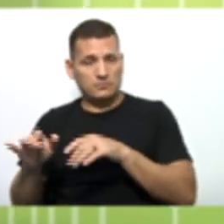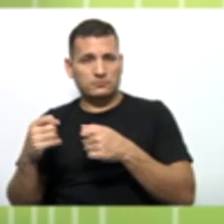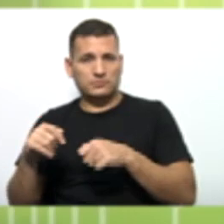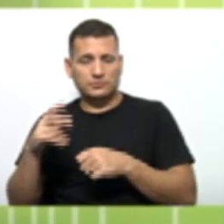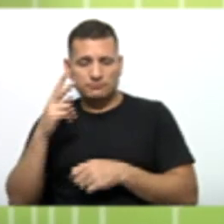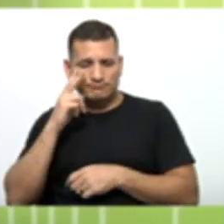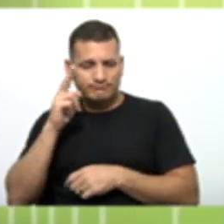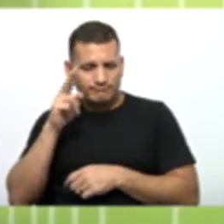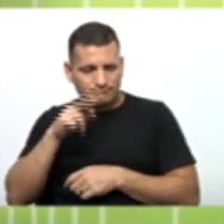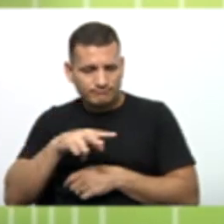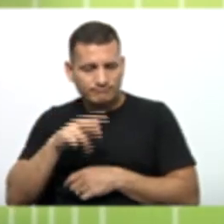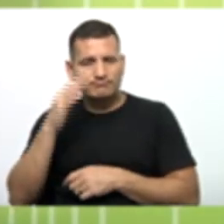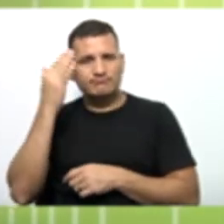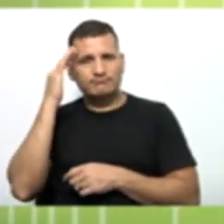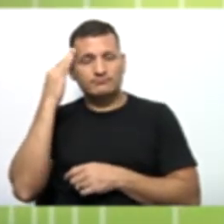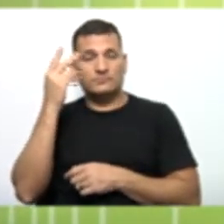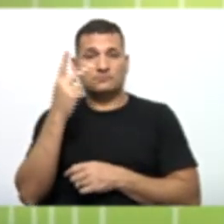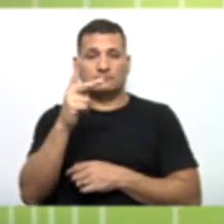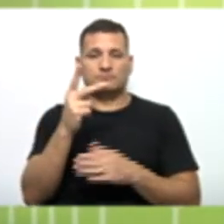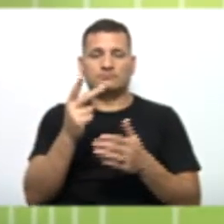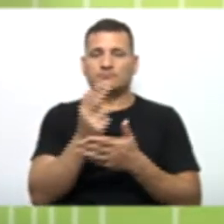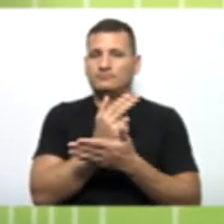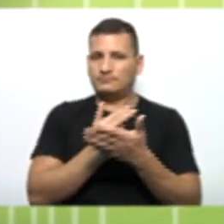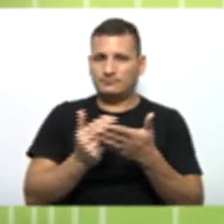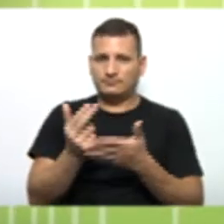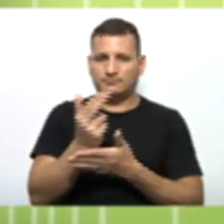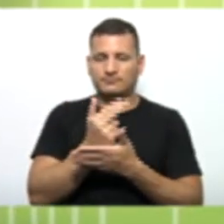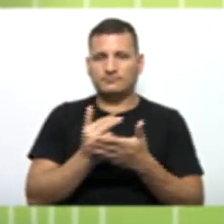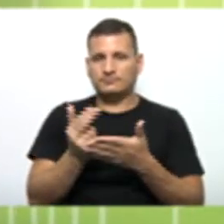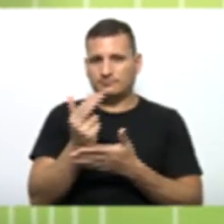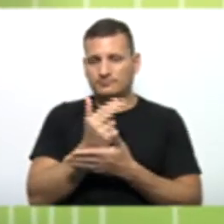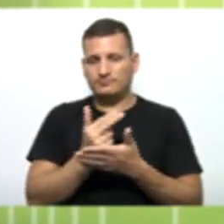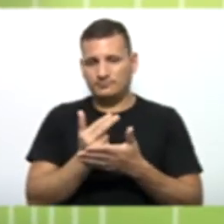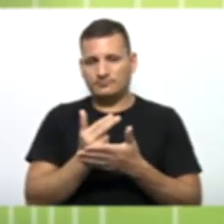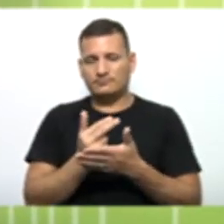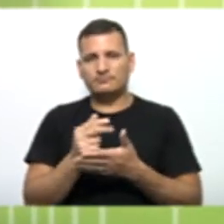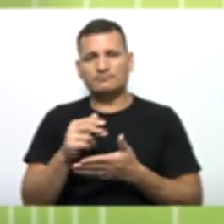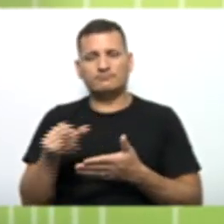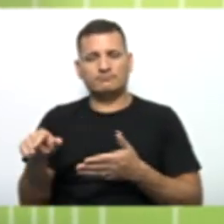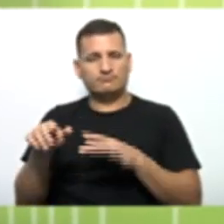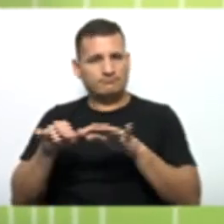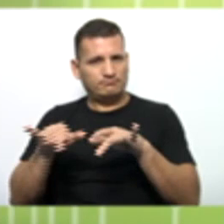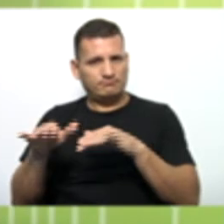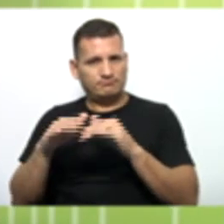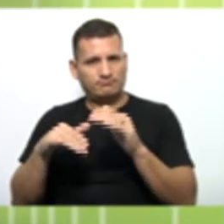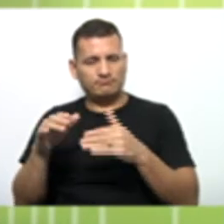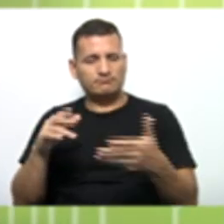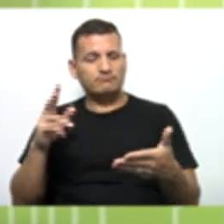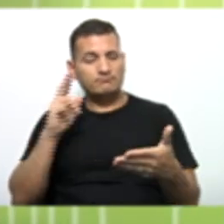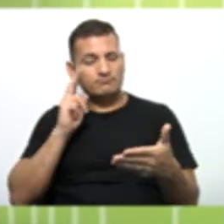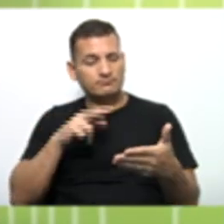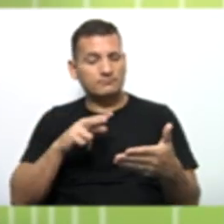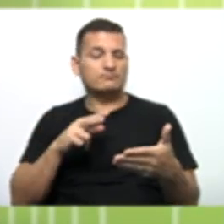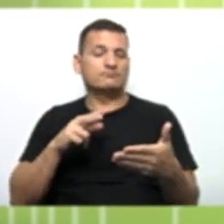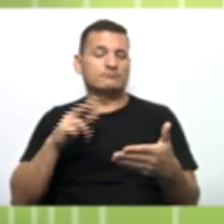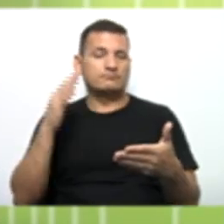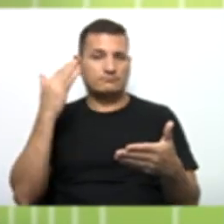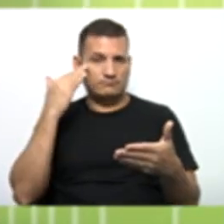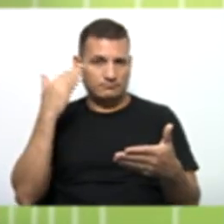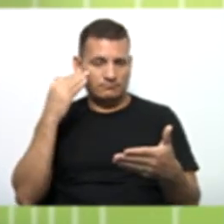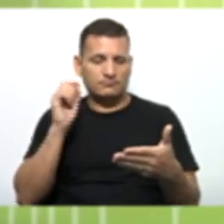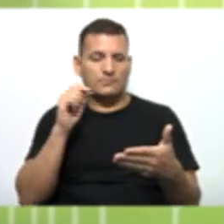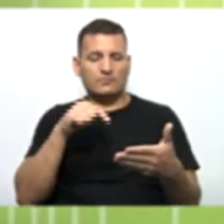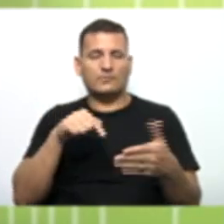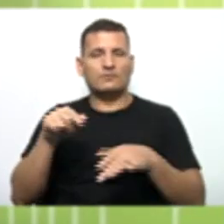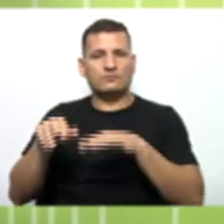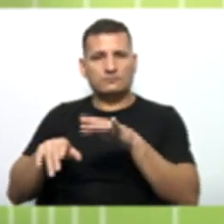ter, certo? Quando ele pegar o seu diagrama, ele fala, poxa, é isso que eu vou precisar desenvolver, certo? Eu